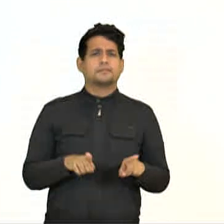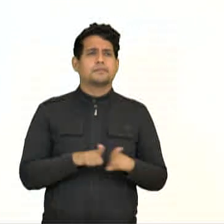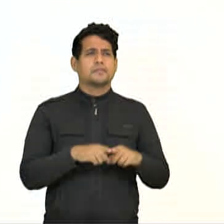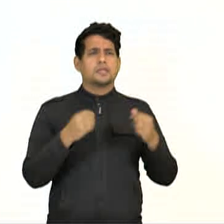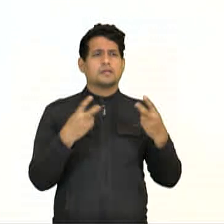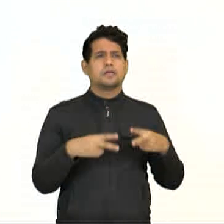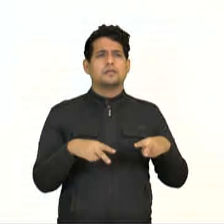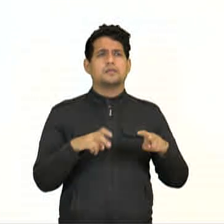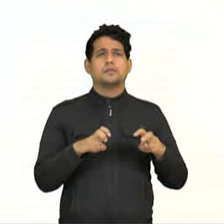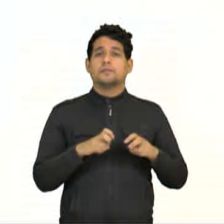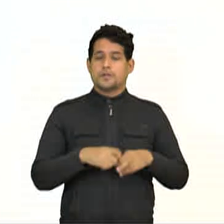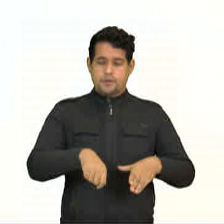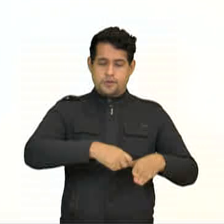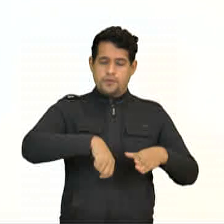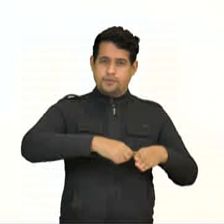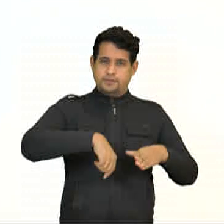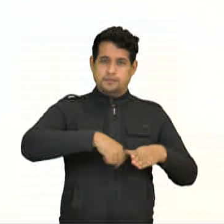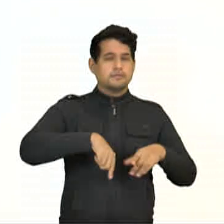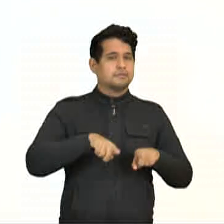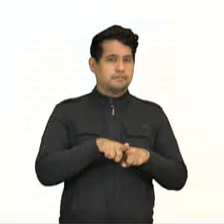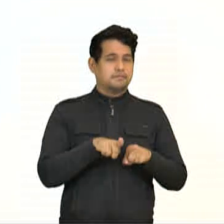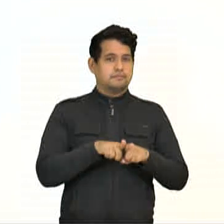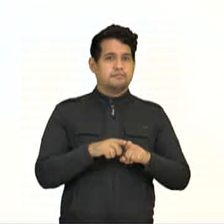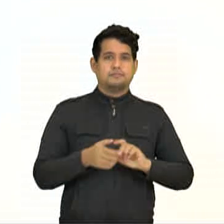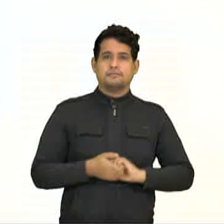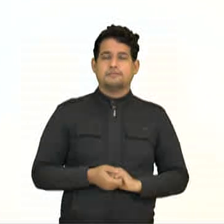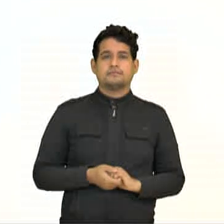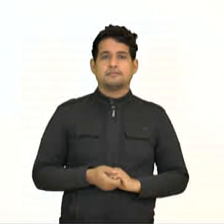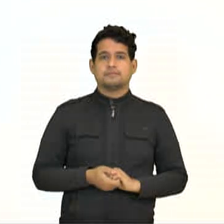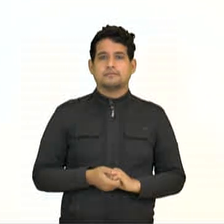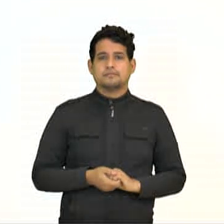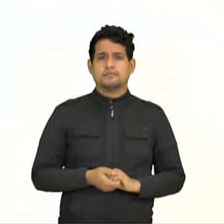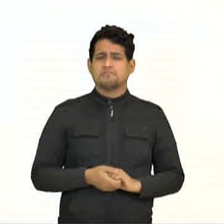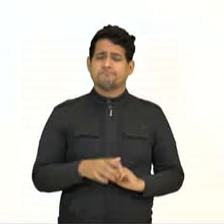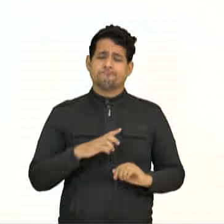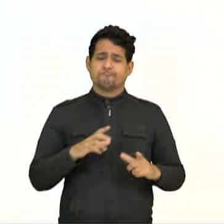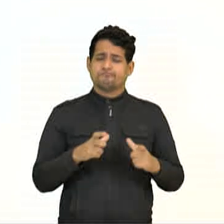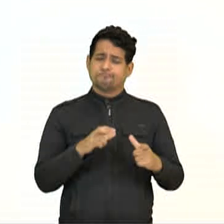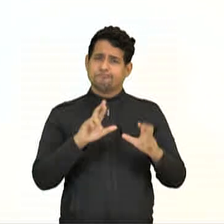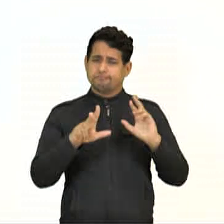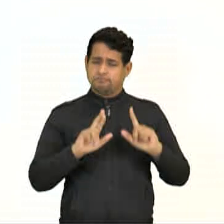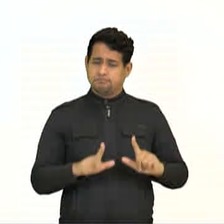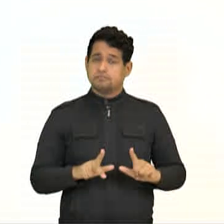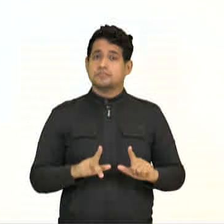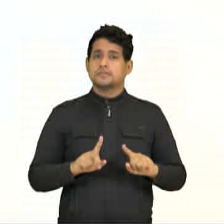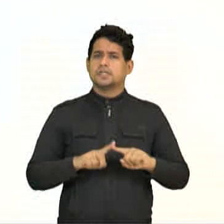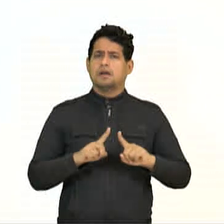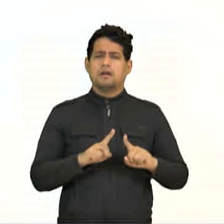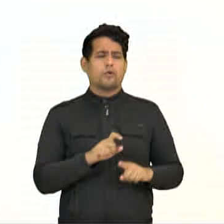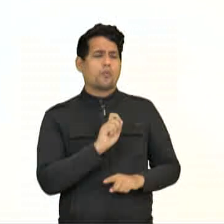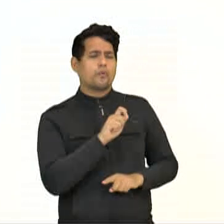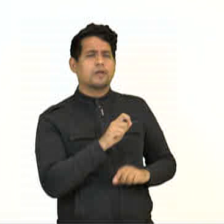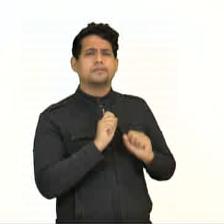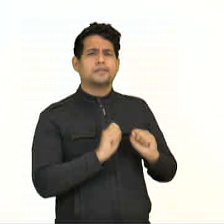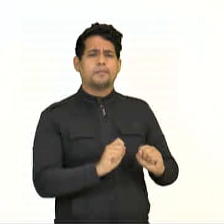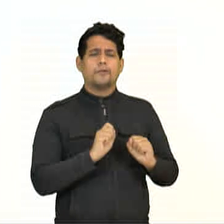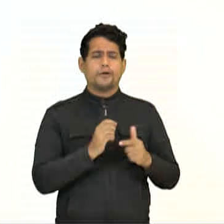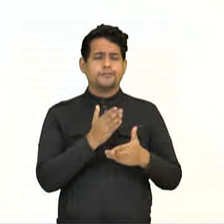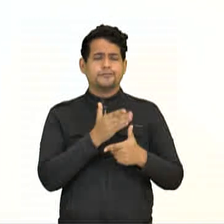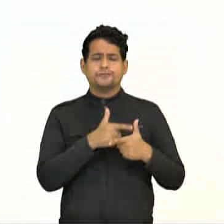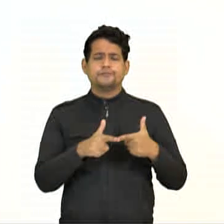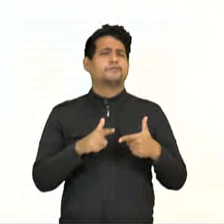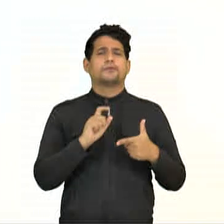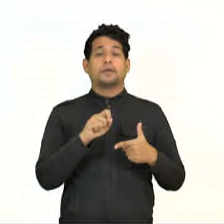fala sobre cozinha, kitchen. Né? Então, devem ser pequenos flatzinhos. Com quem você pode dividir?